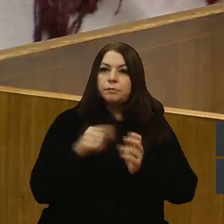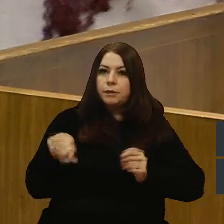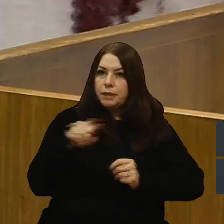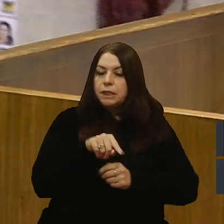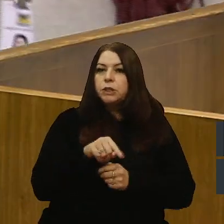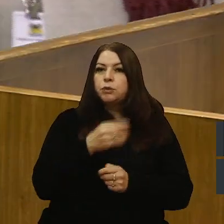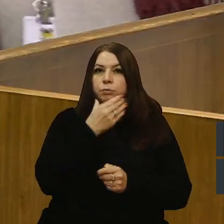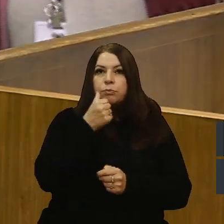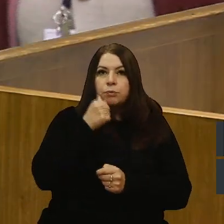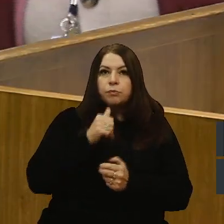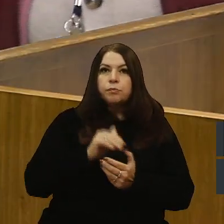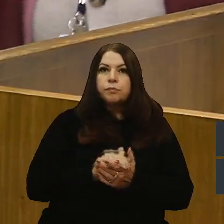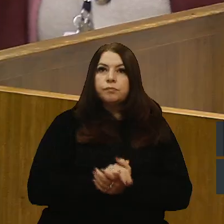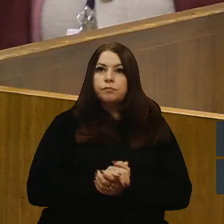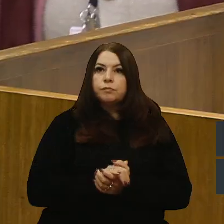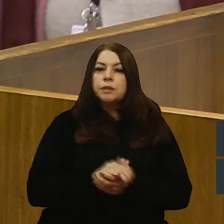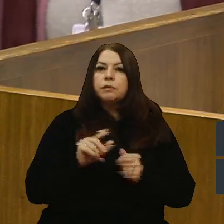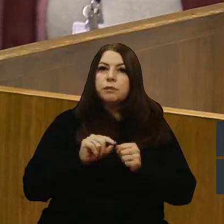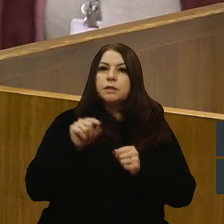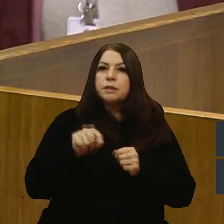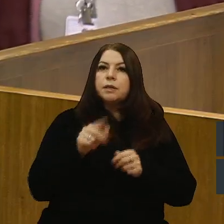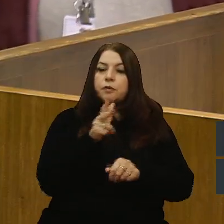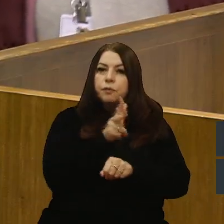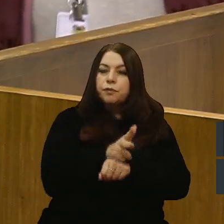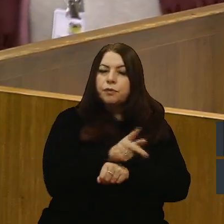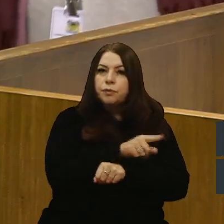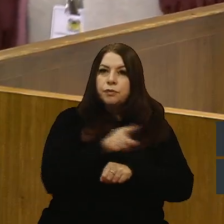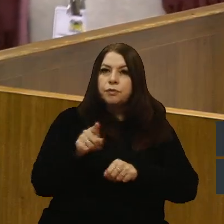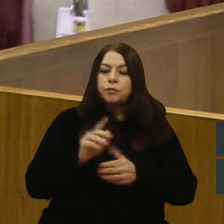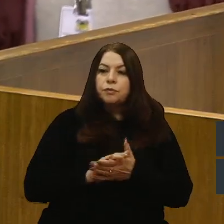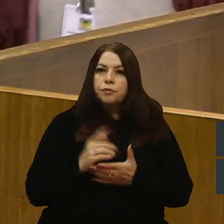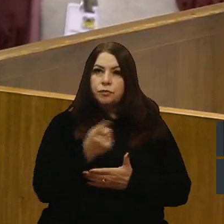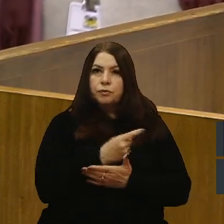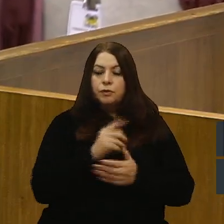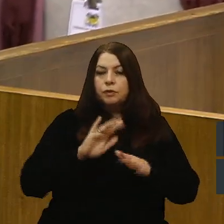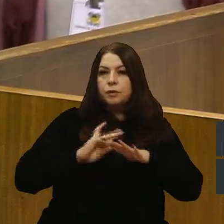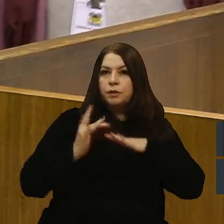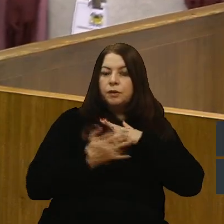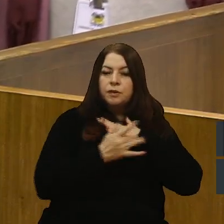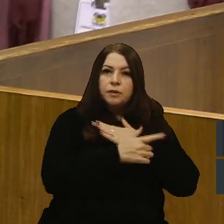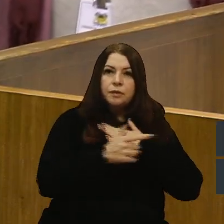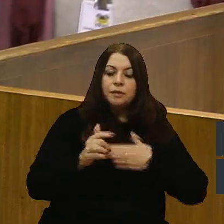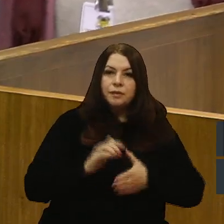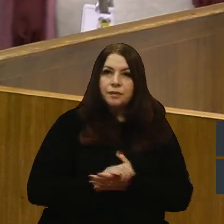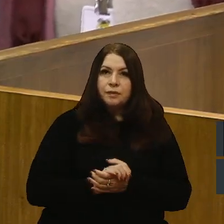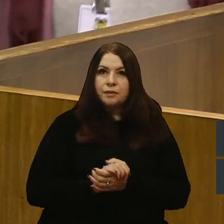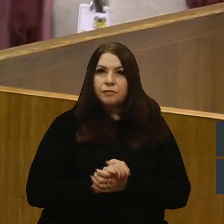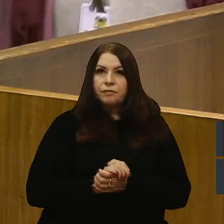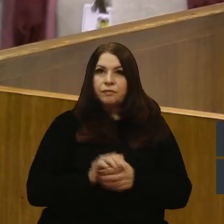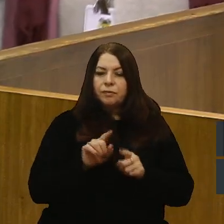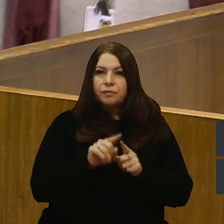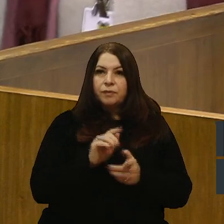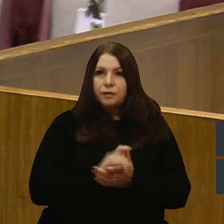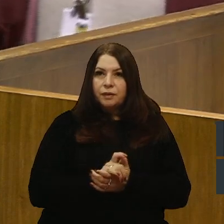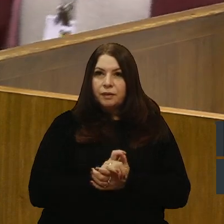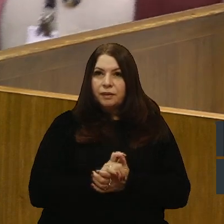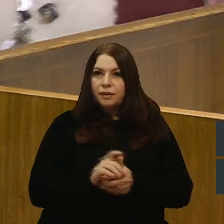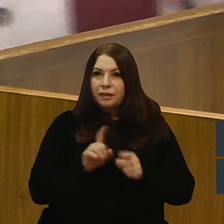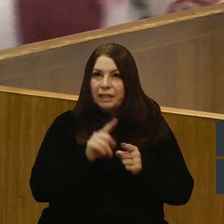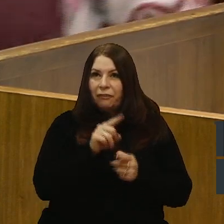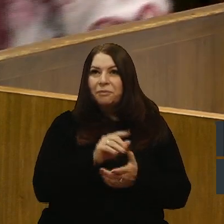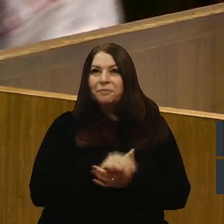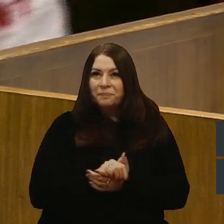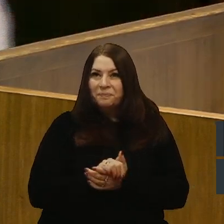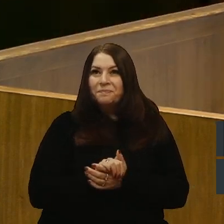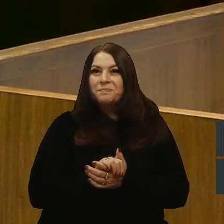colegas, que fizeram vídeos nas suas redes sociais, que estiveram presentes